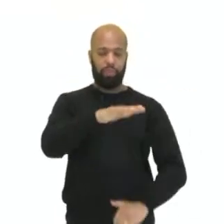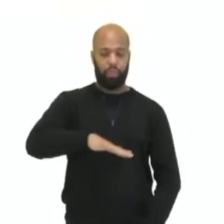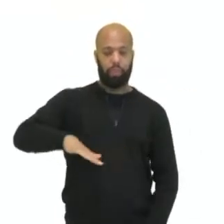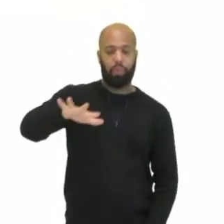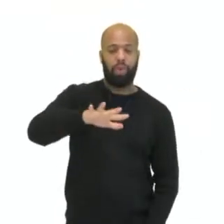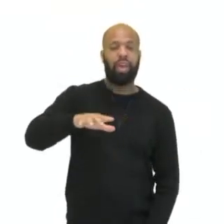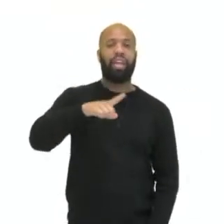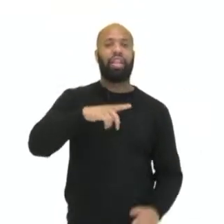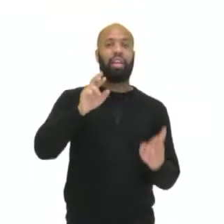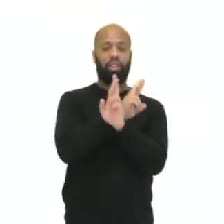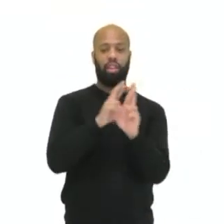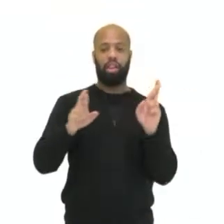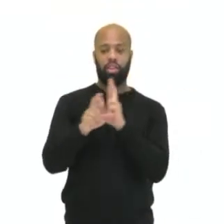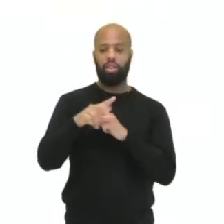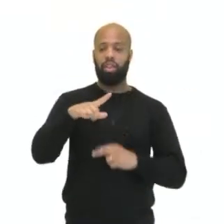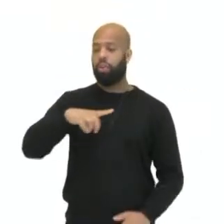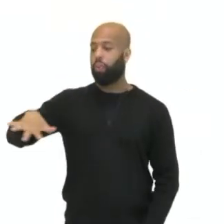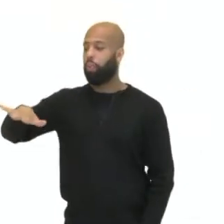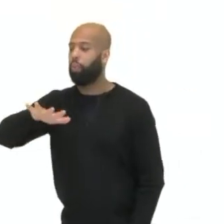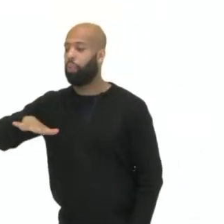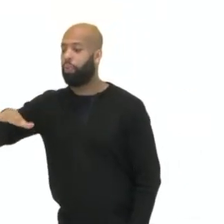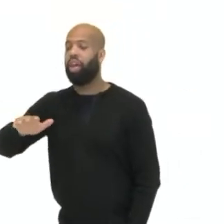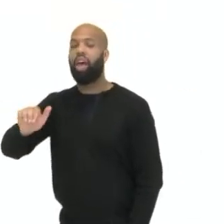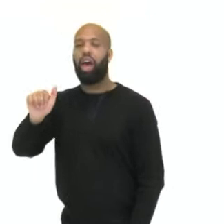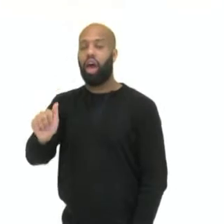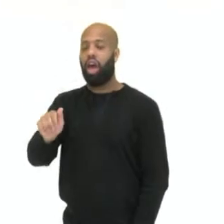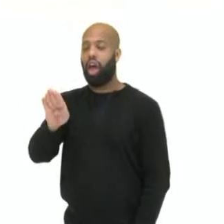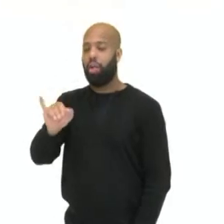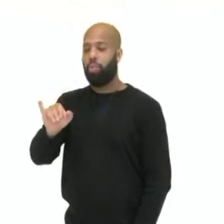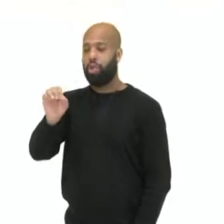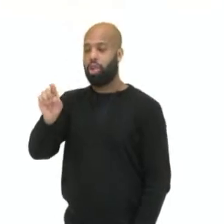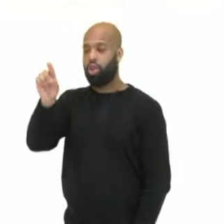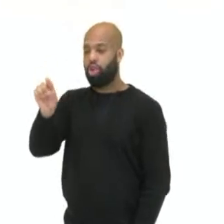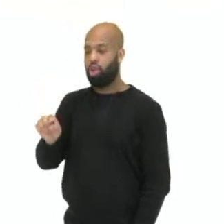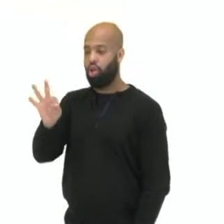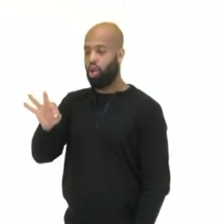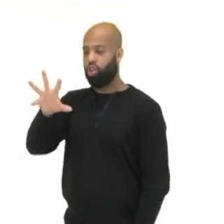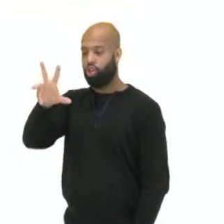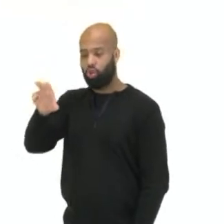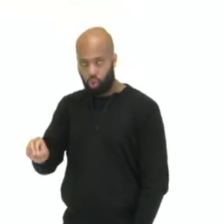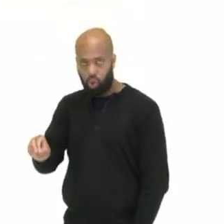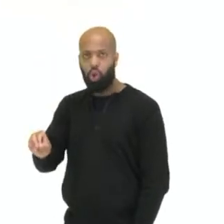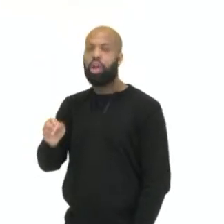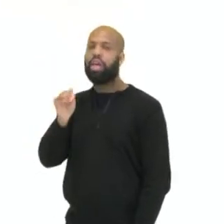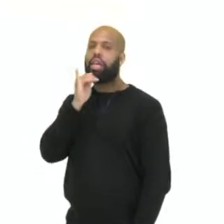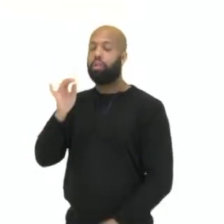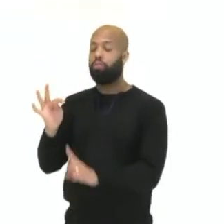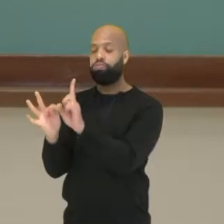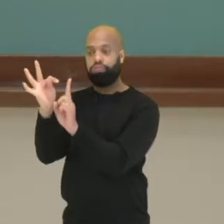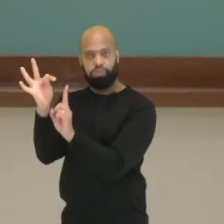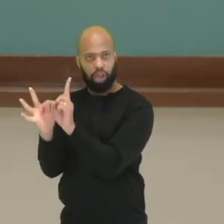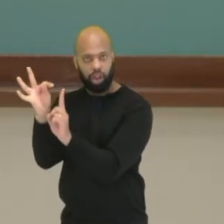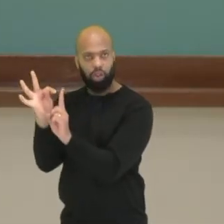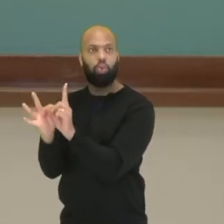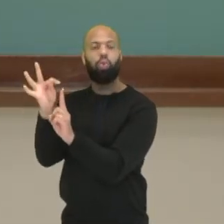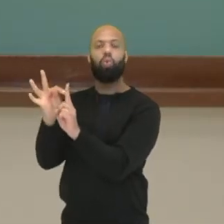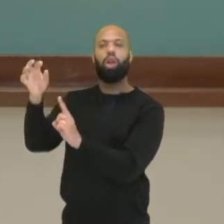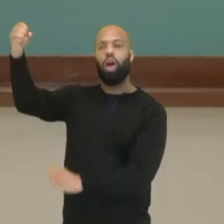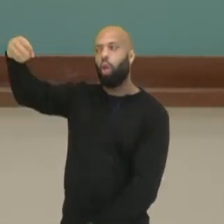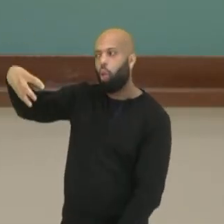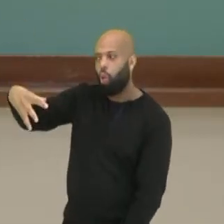relação trocando entre o ambiente abiótico, né, ou seja, temperatura,